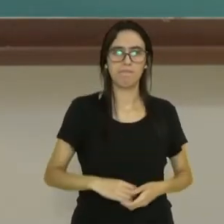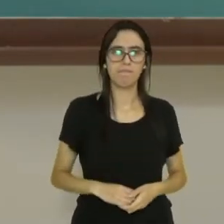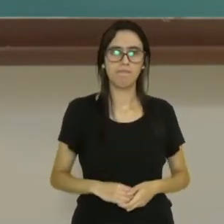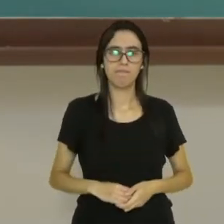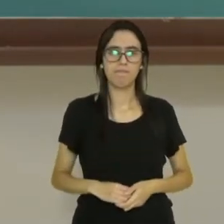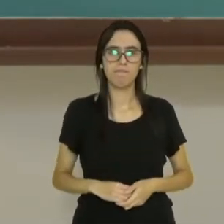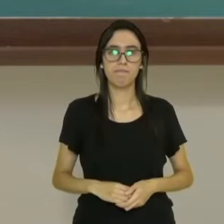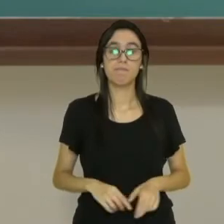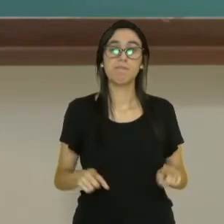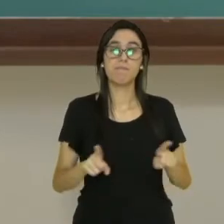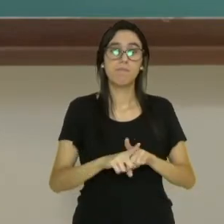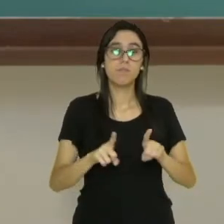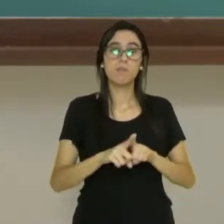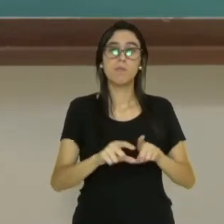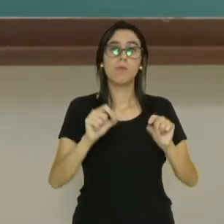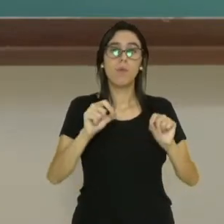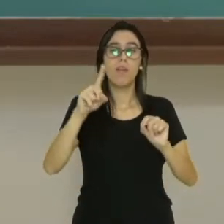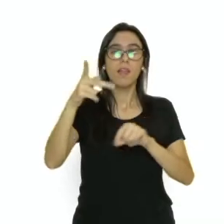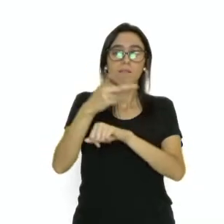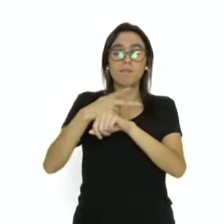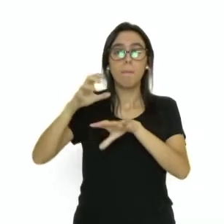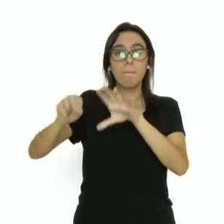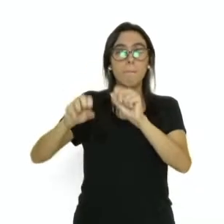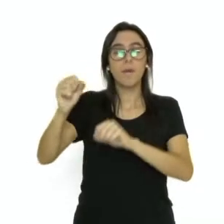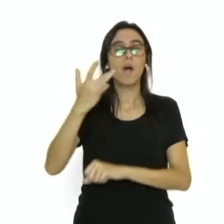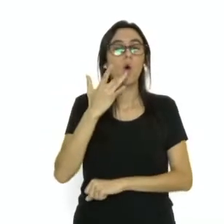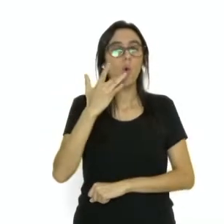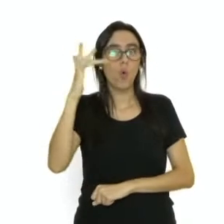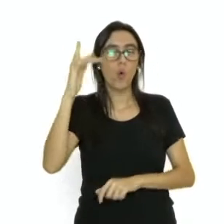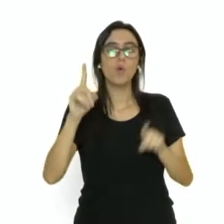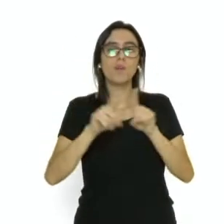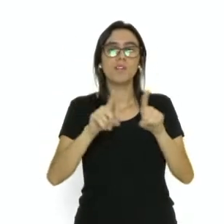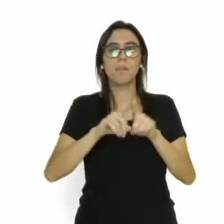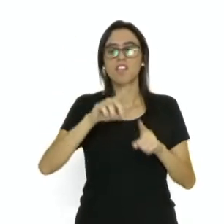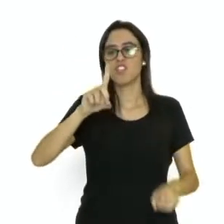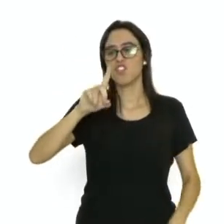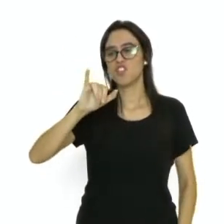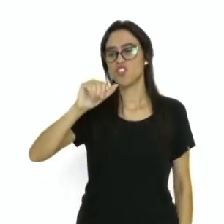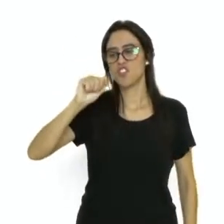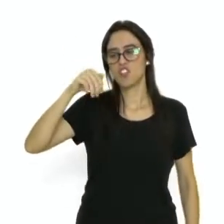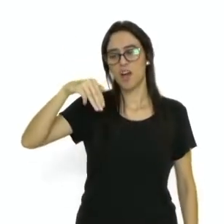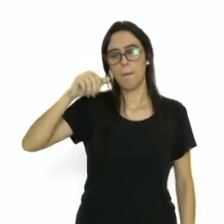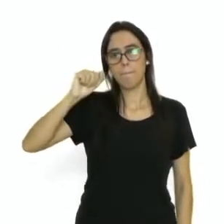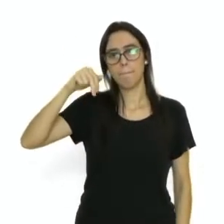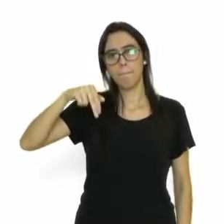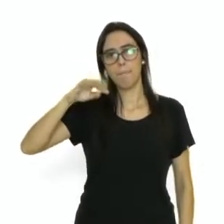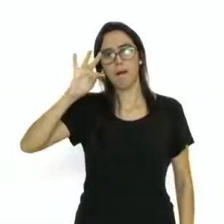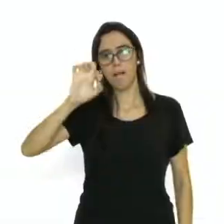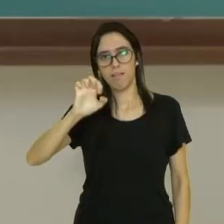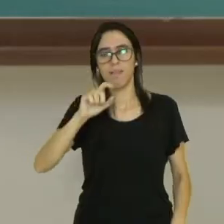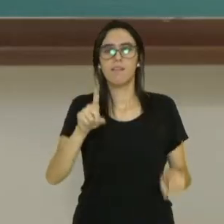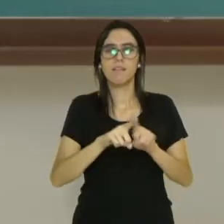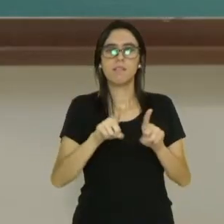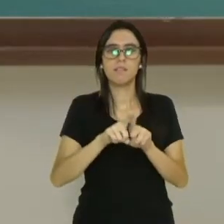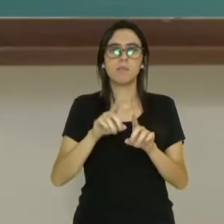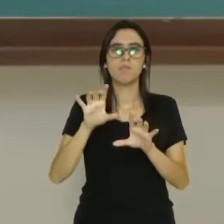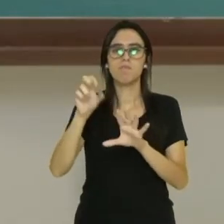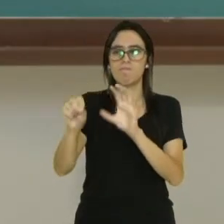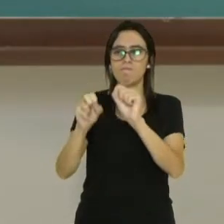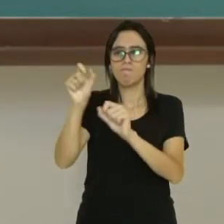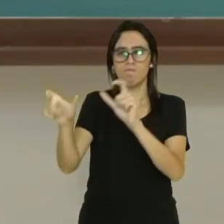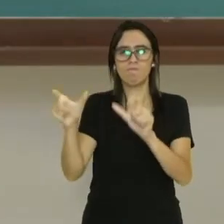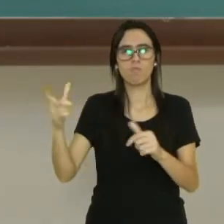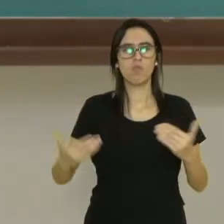extração, um outro motivo, a extração de ouro e de diamantes, bem como a exploração da força de trabalho. Eles